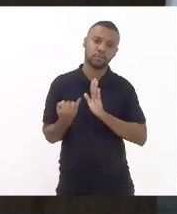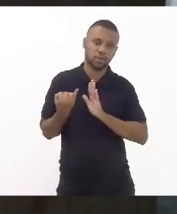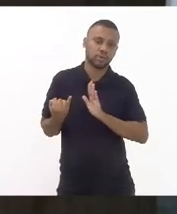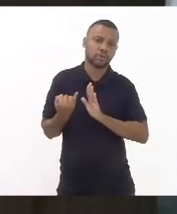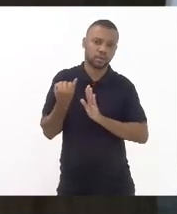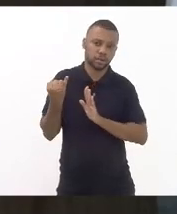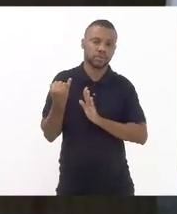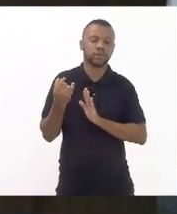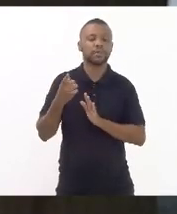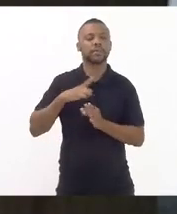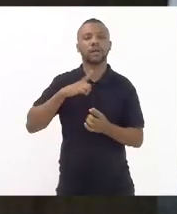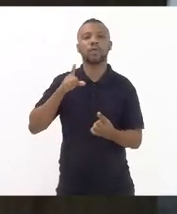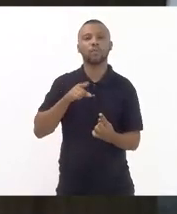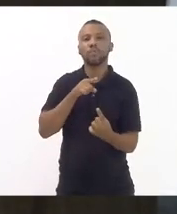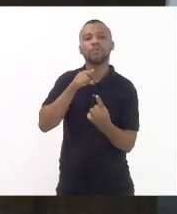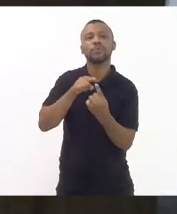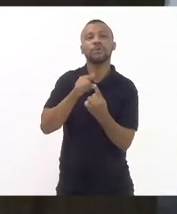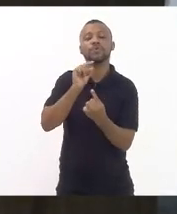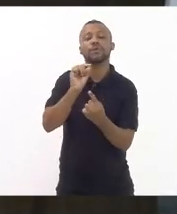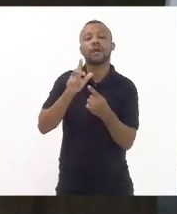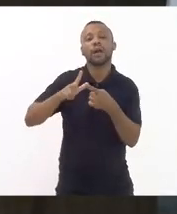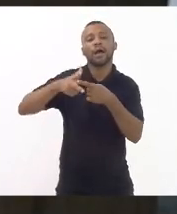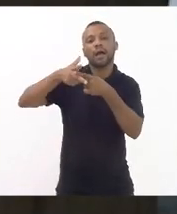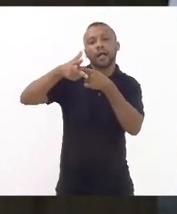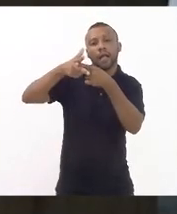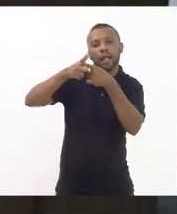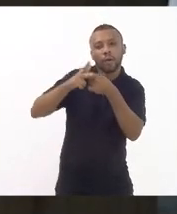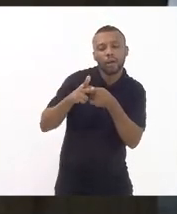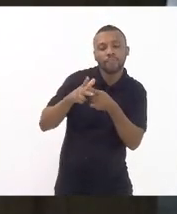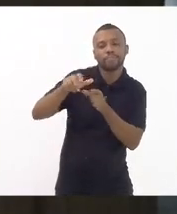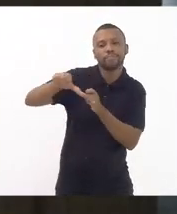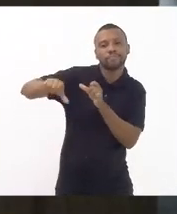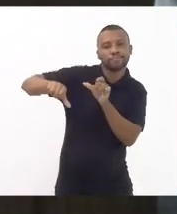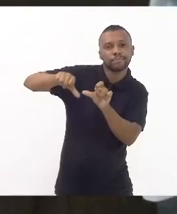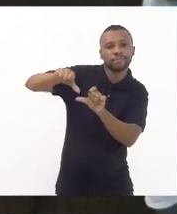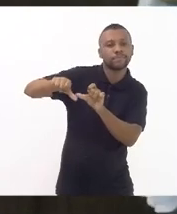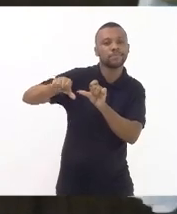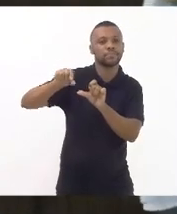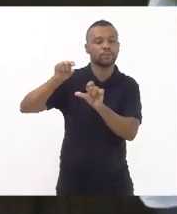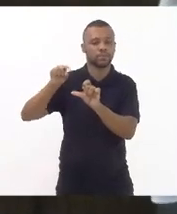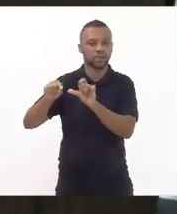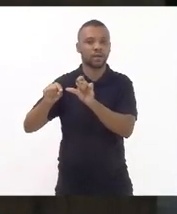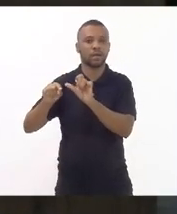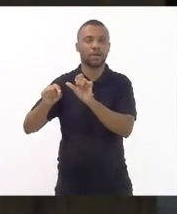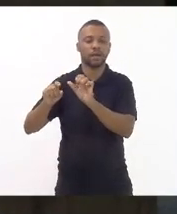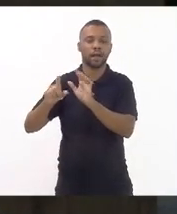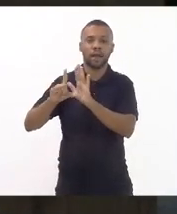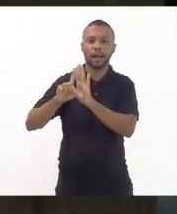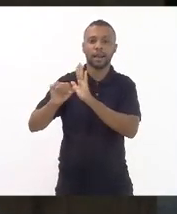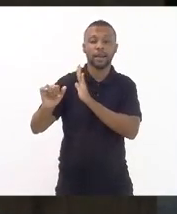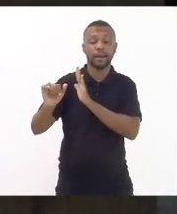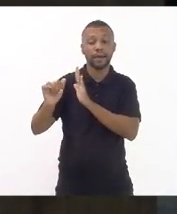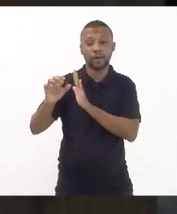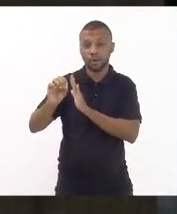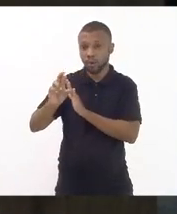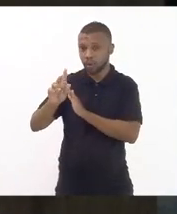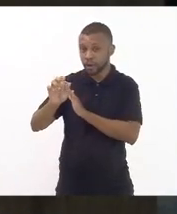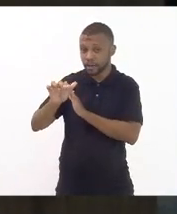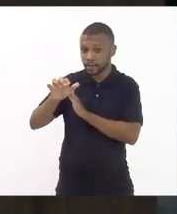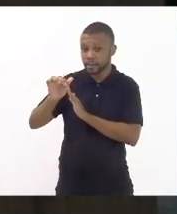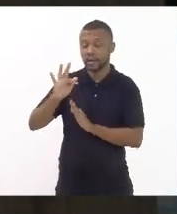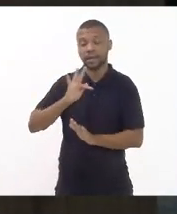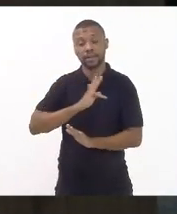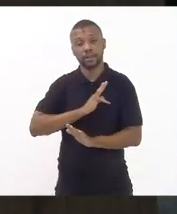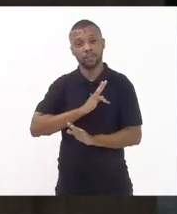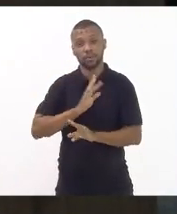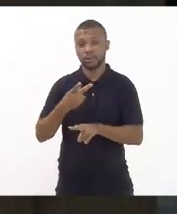que busca regulamentar a lei orgânica da Polícia Penal no Estado do Rio de Janeiro, mediante as modificações que aconteceram no